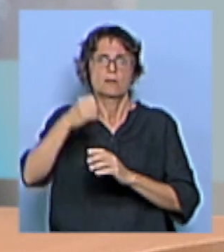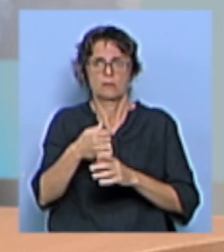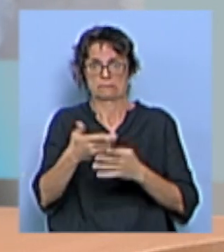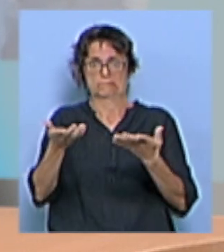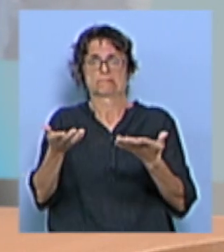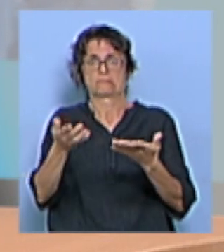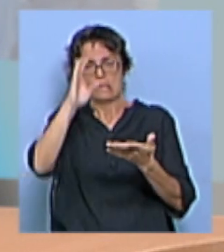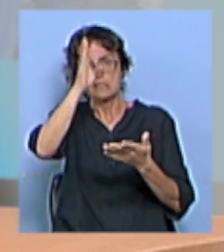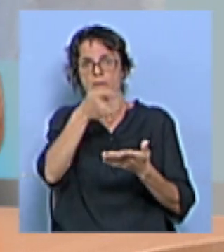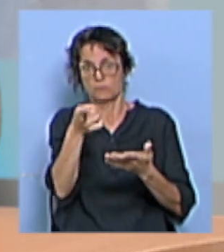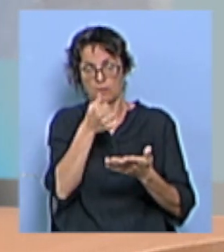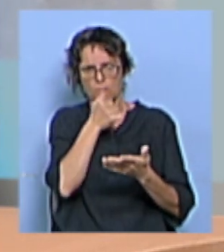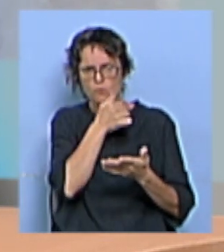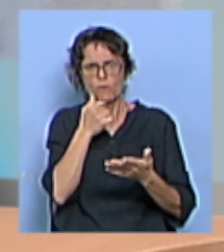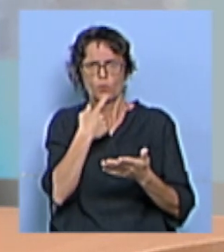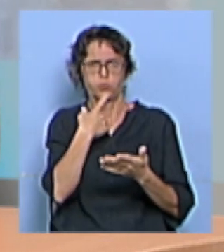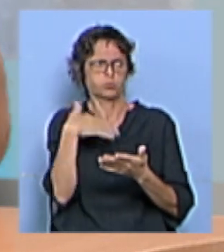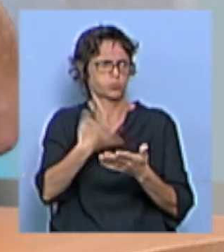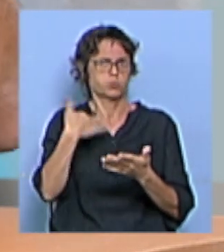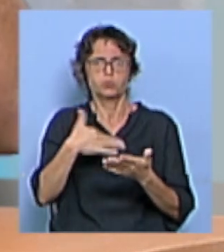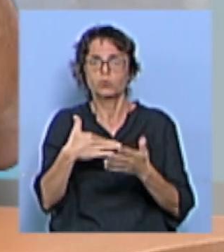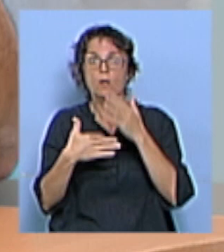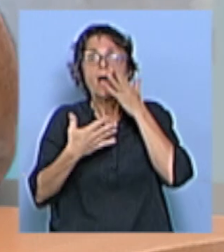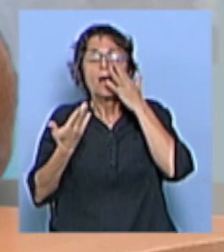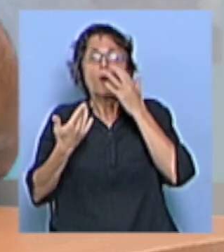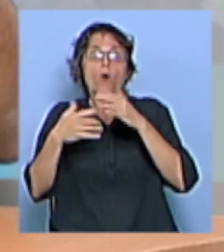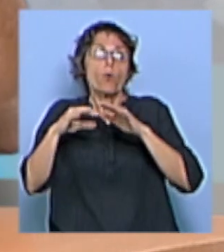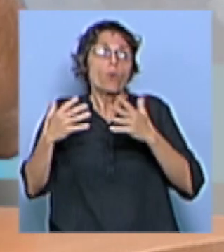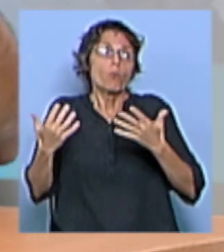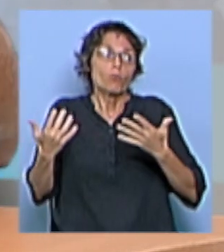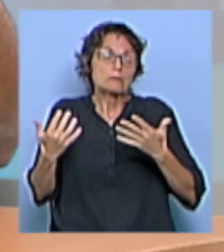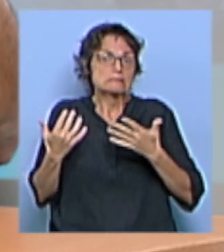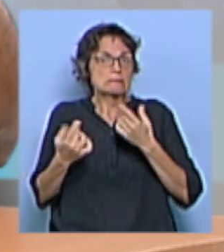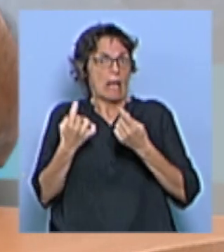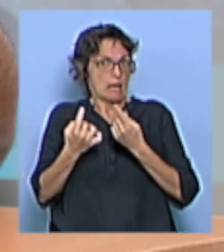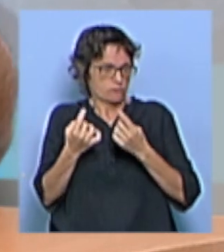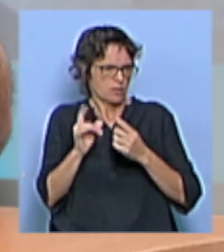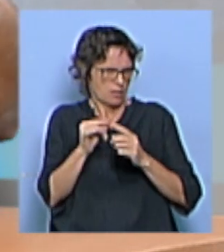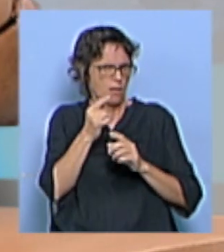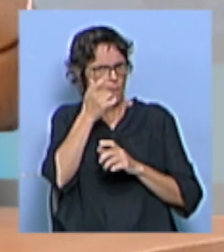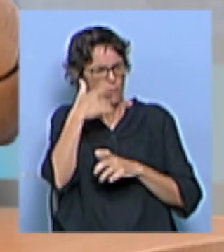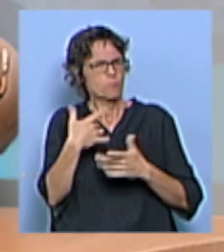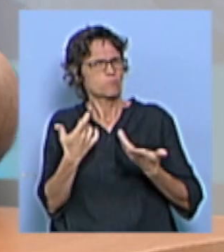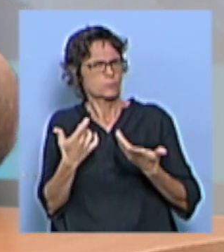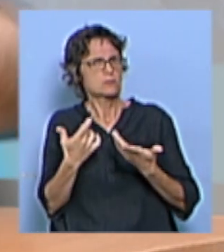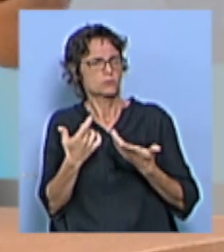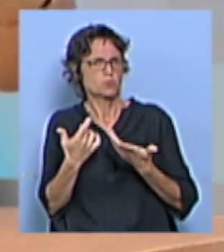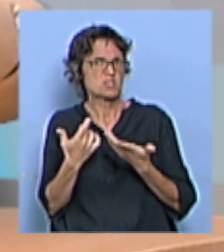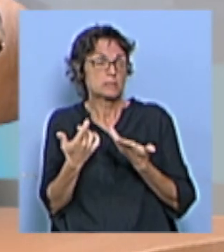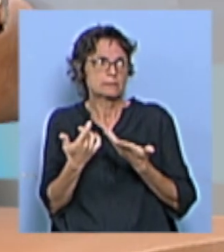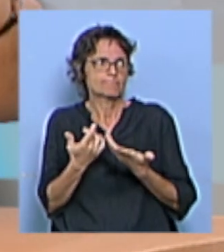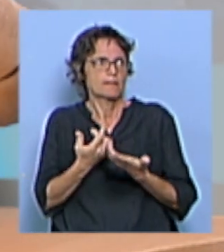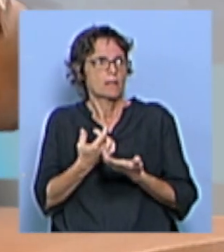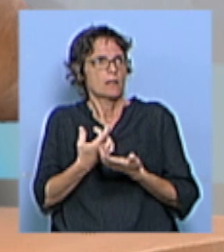pode ser um sofrimento muito grande, uma angústia muito grande, ou pode ser um certo masoquismo, a pessoa querer, no fundo,